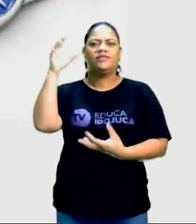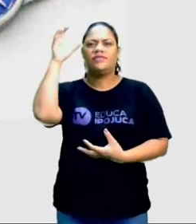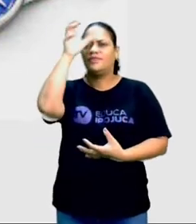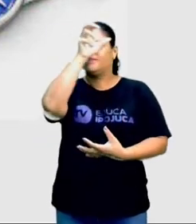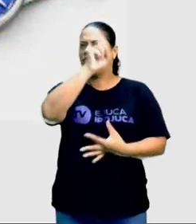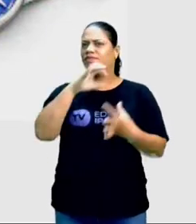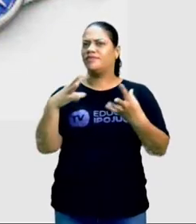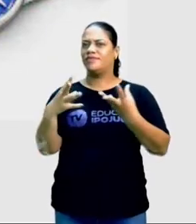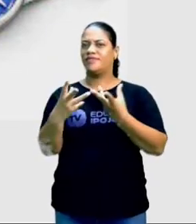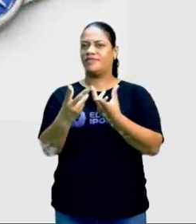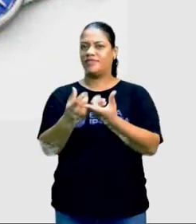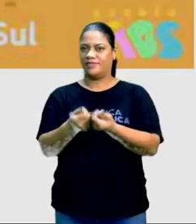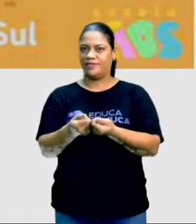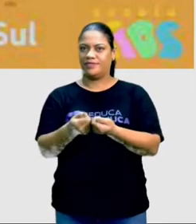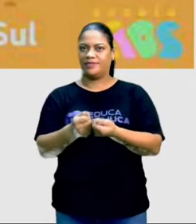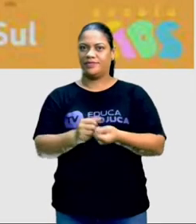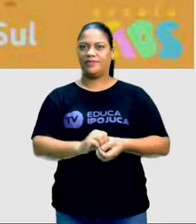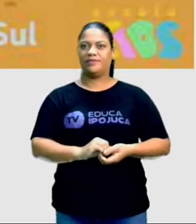do todo.